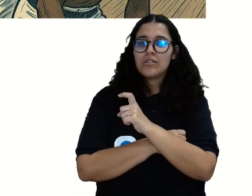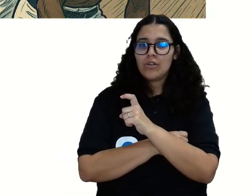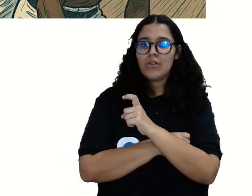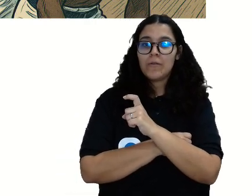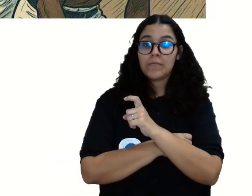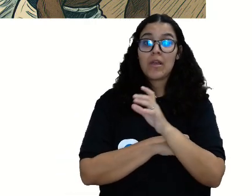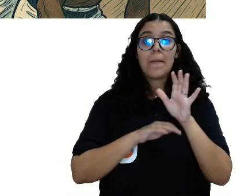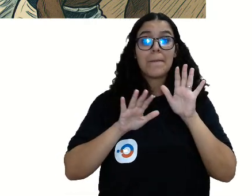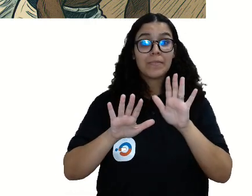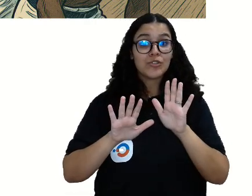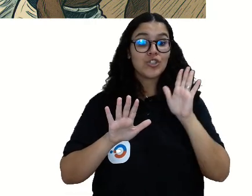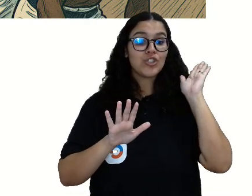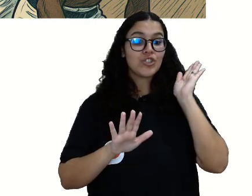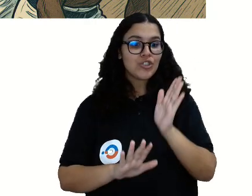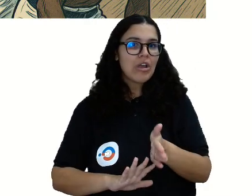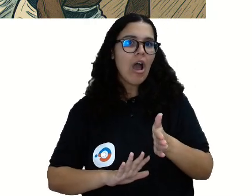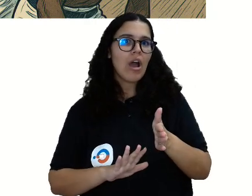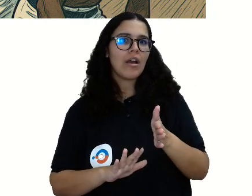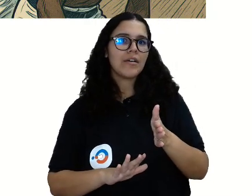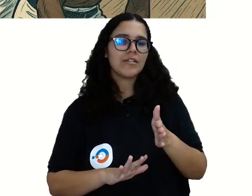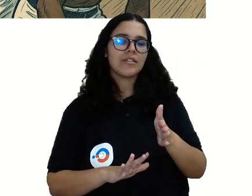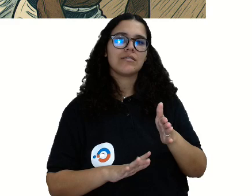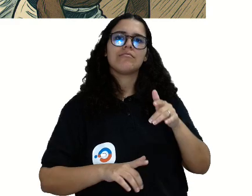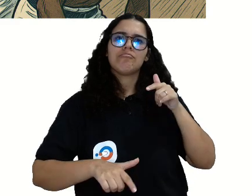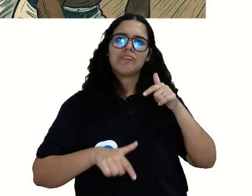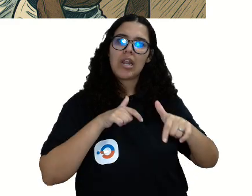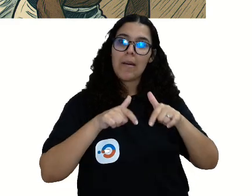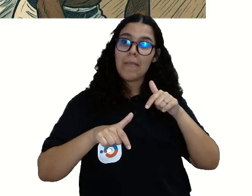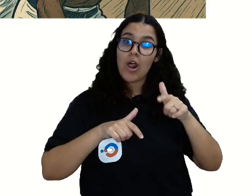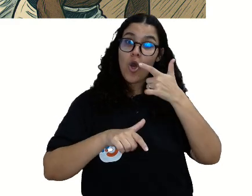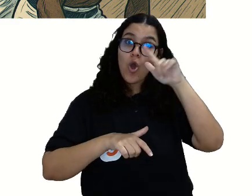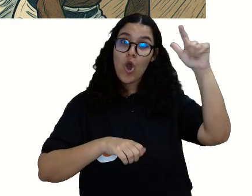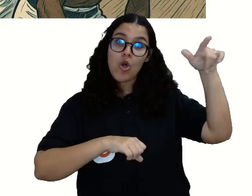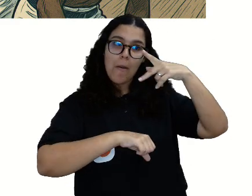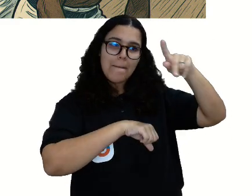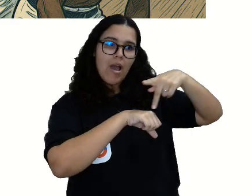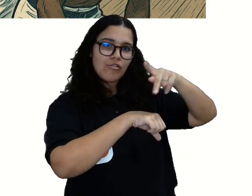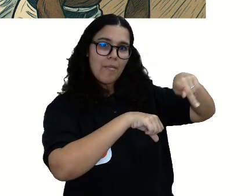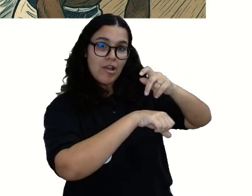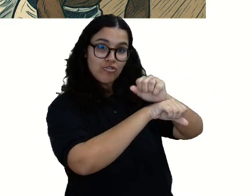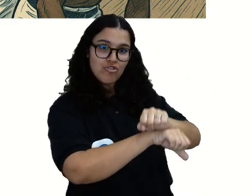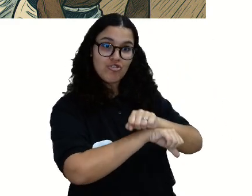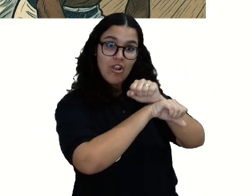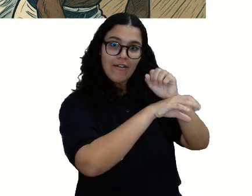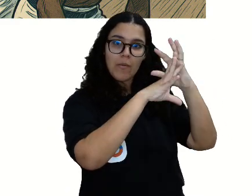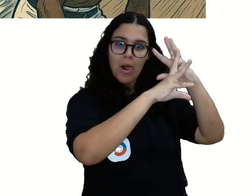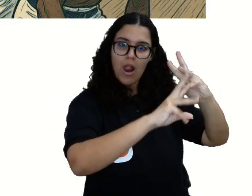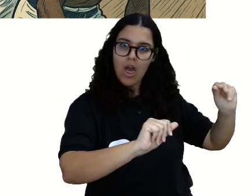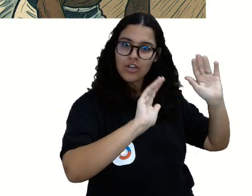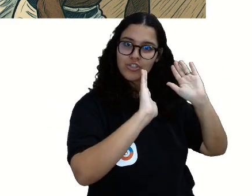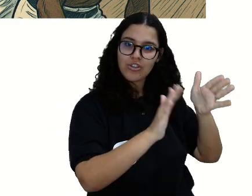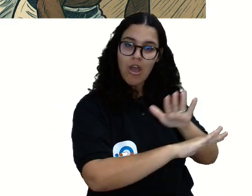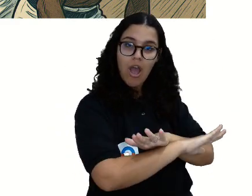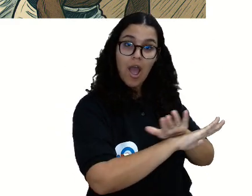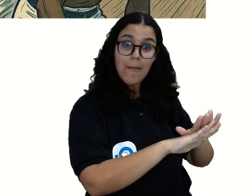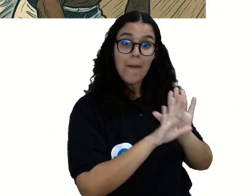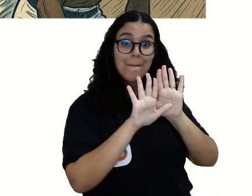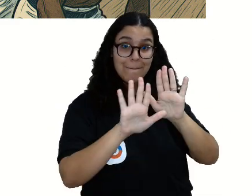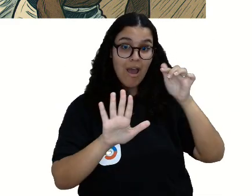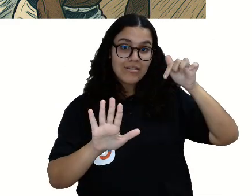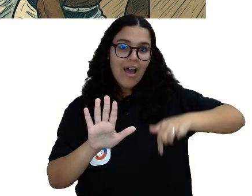sido extinto, né, em outros países, mas aqui no Brasil, os